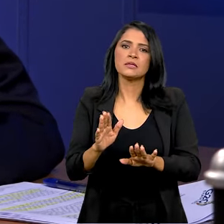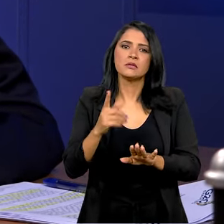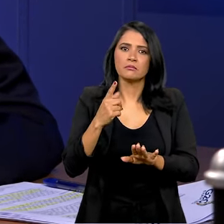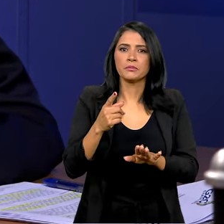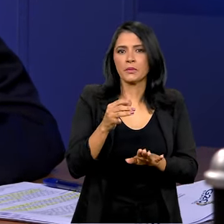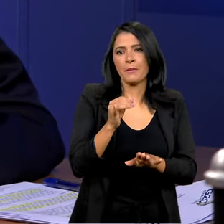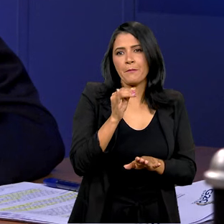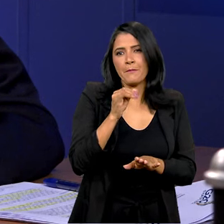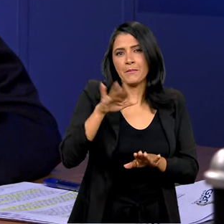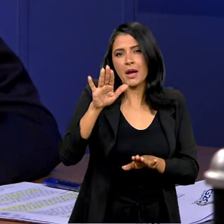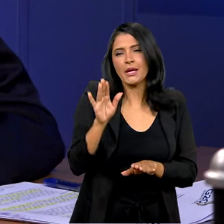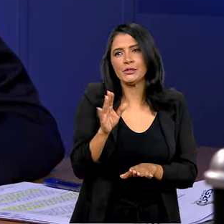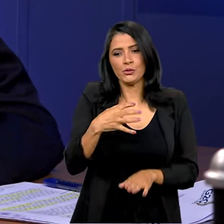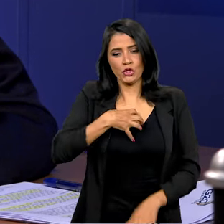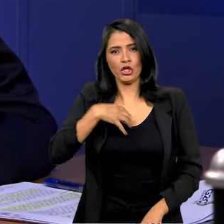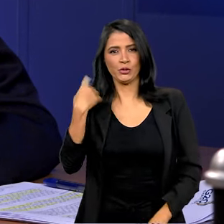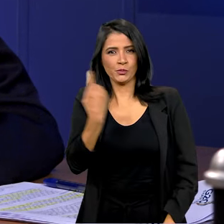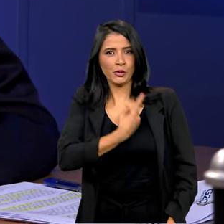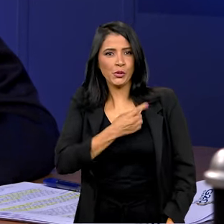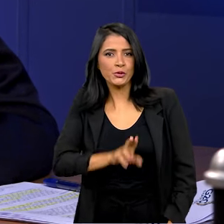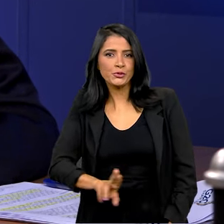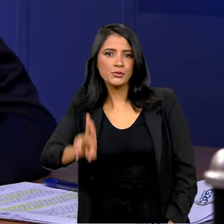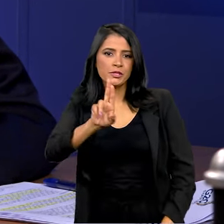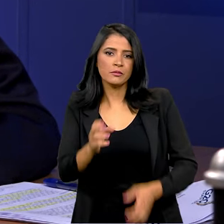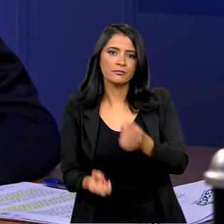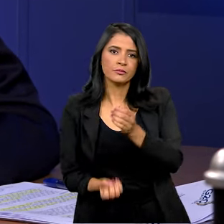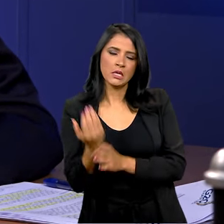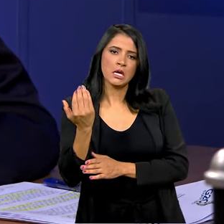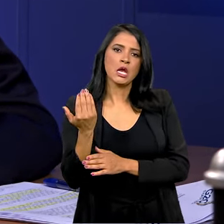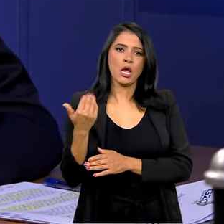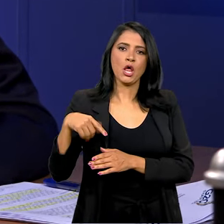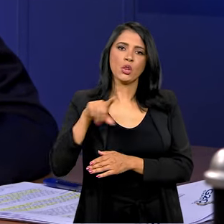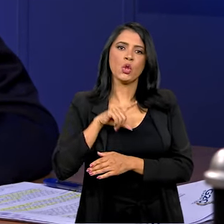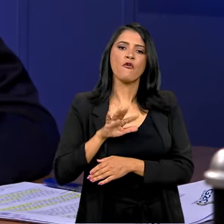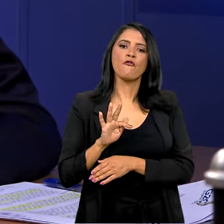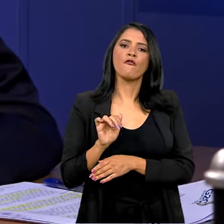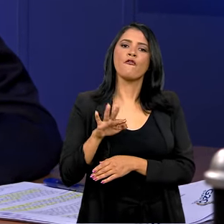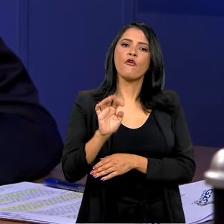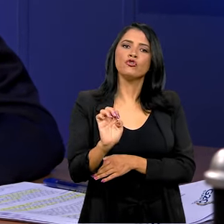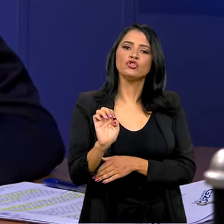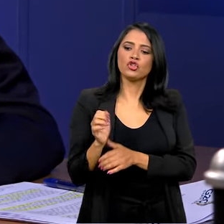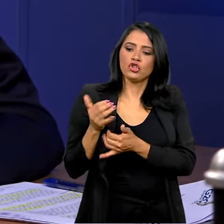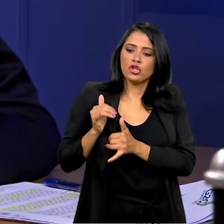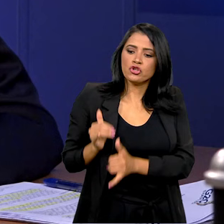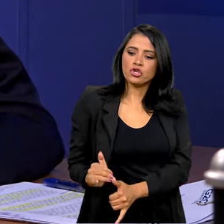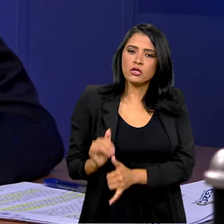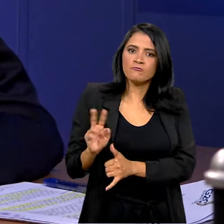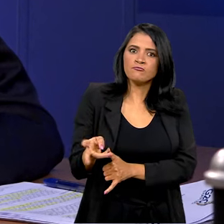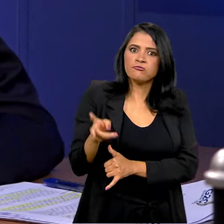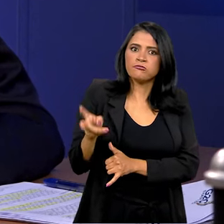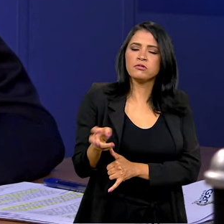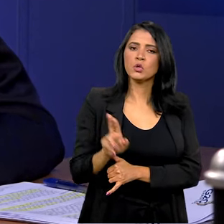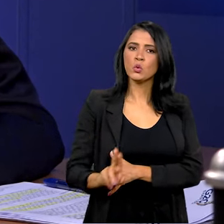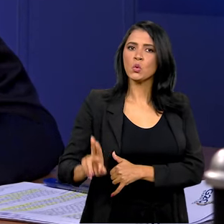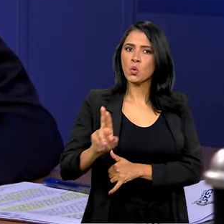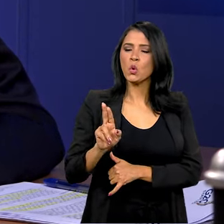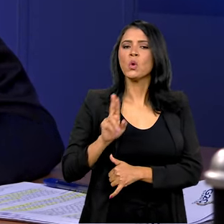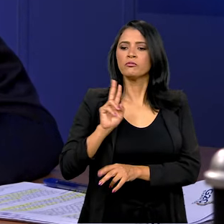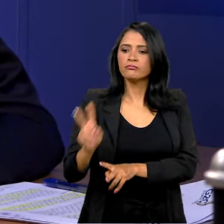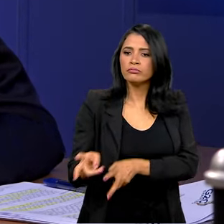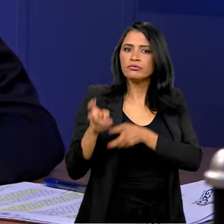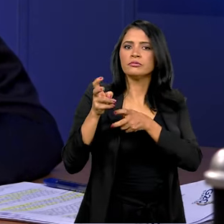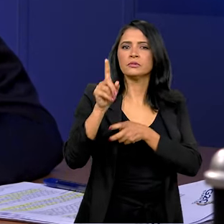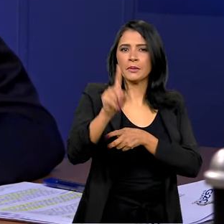maneira como nós geramos e utilizamos as nossas Fontes de energia imagina a riqueza